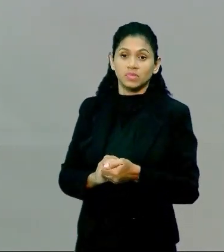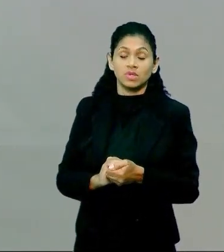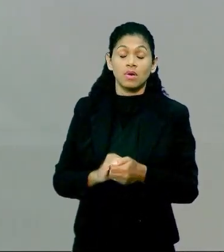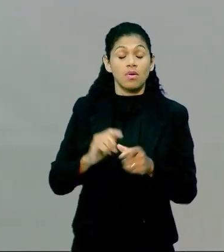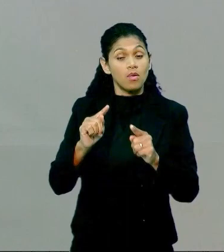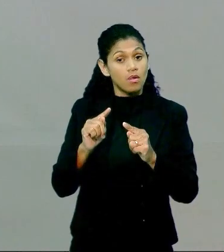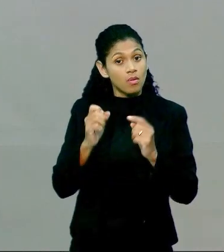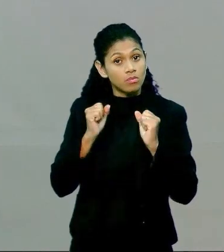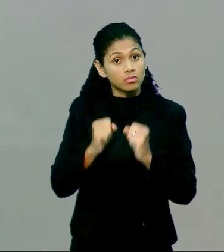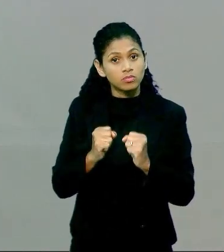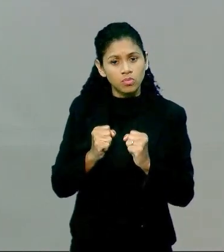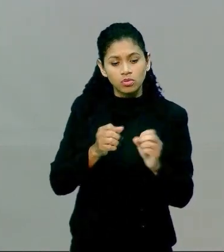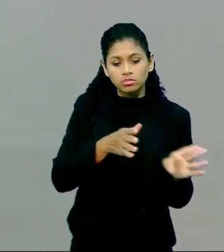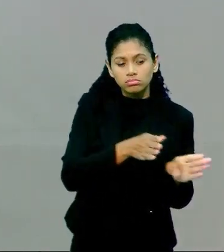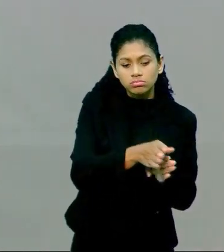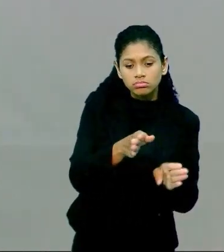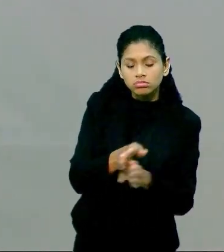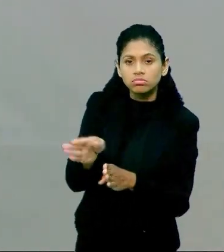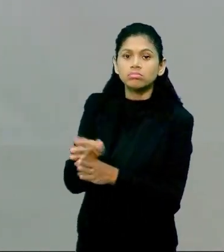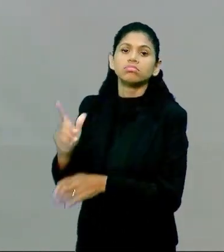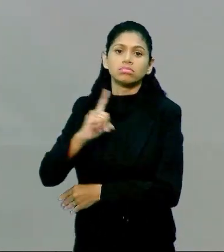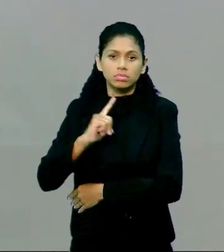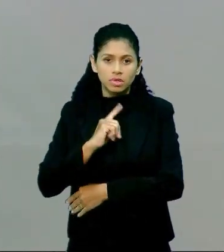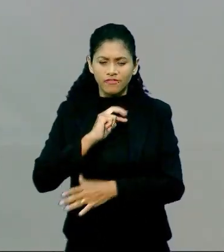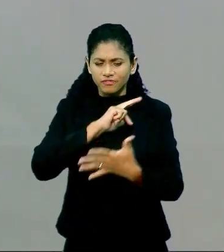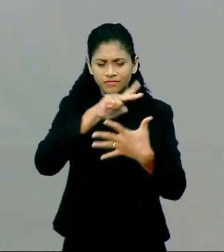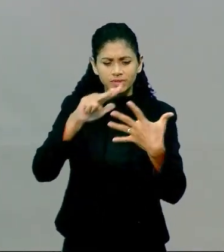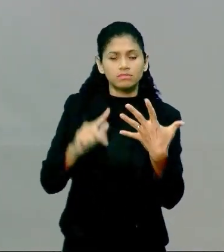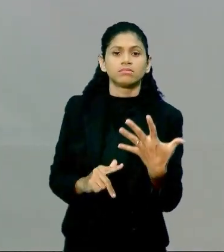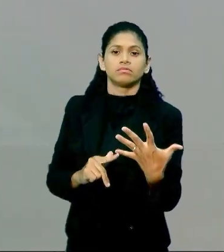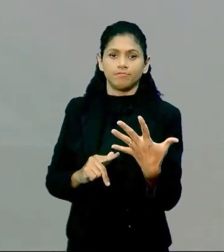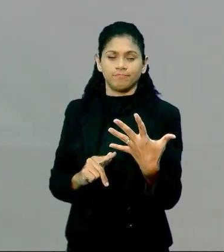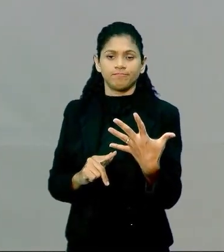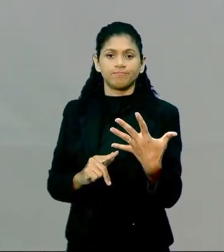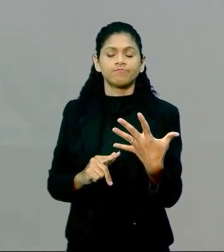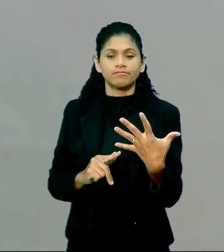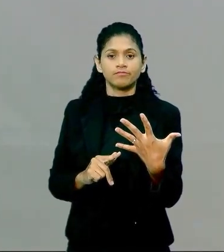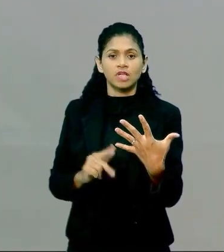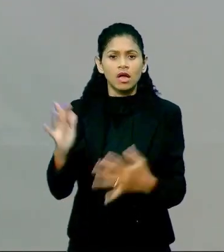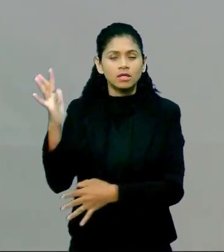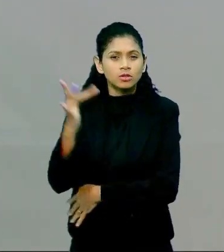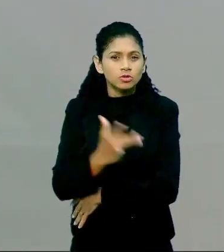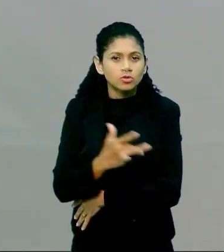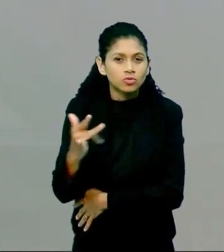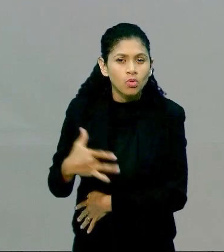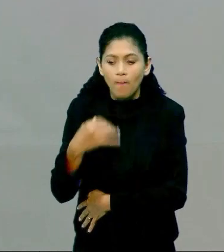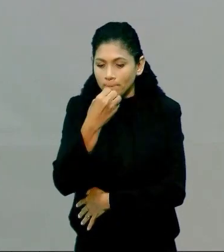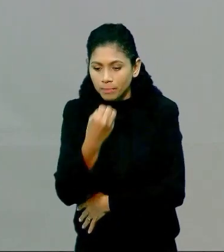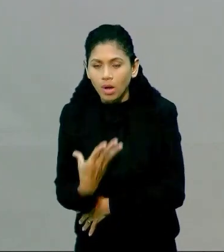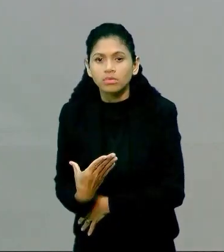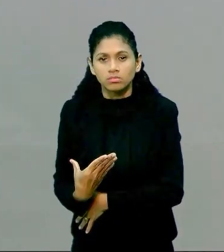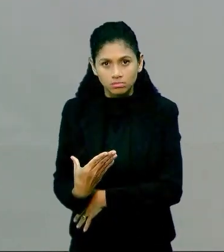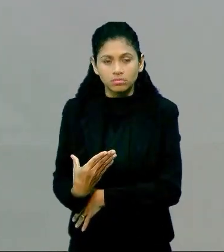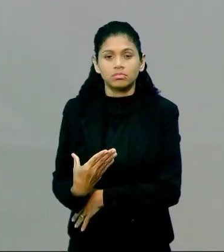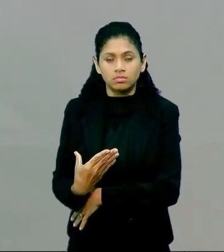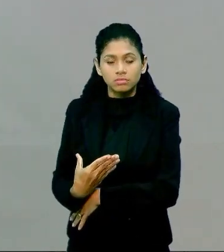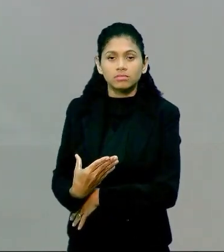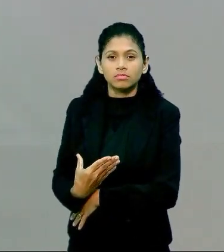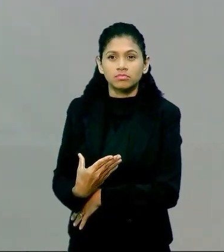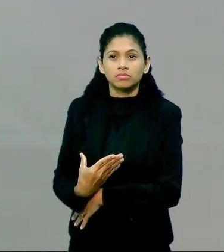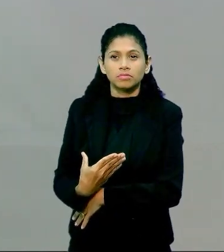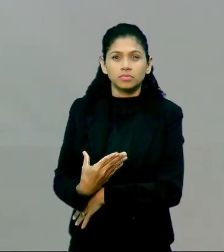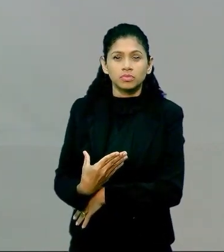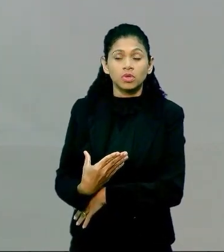diversos direcionamentos. E esses benefícios vão estar correlacionados tanto com a minha questão emocional, com a minha